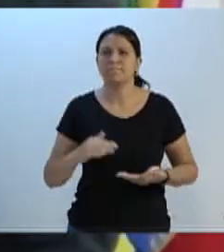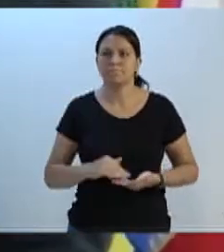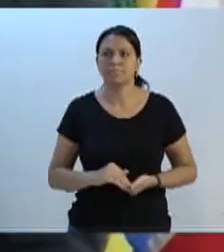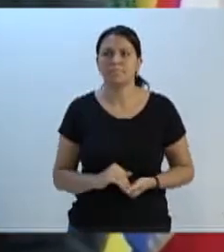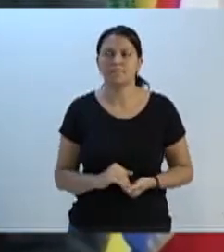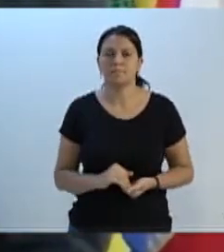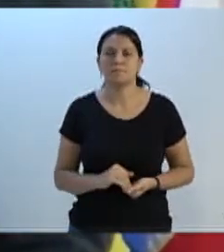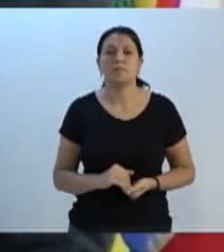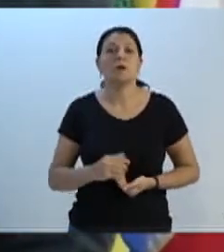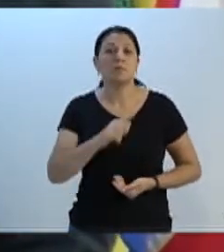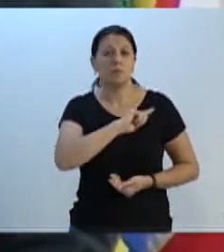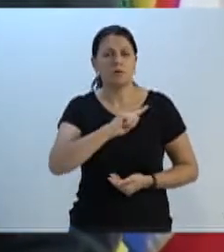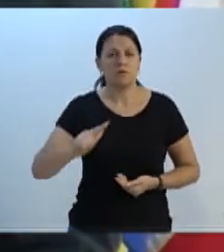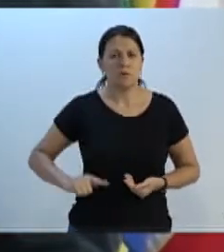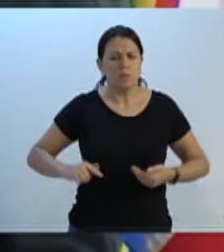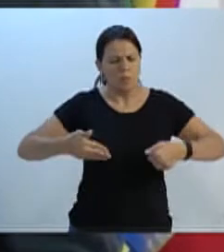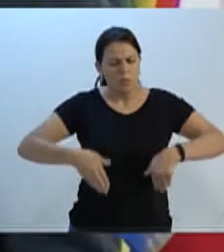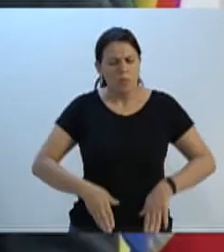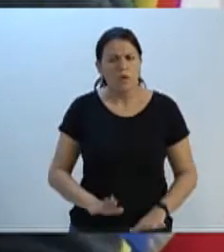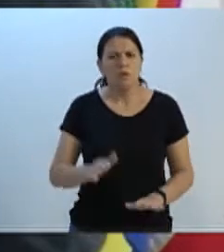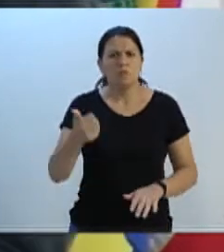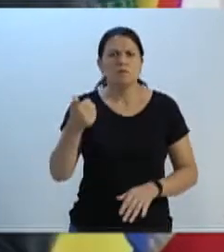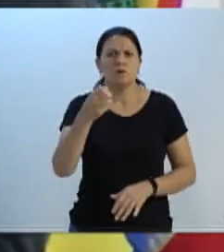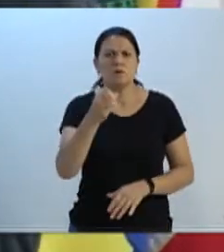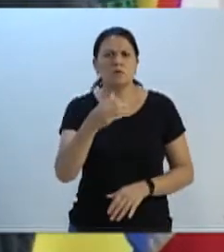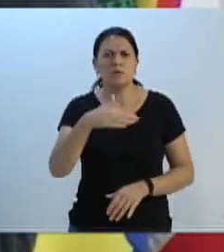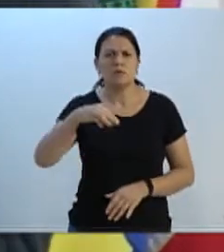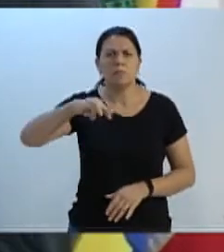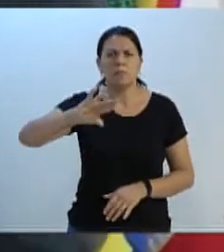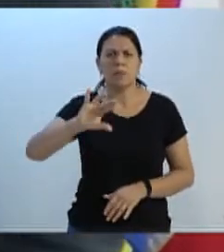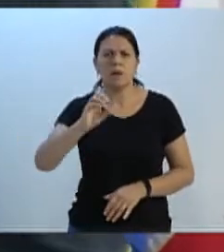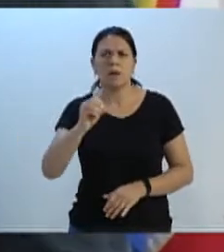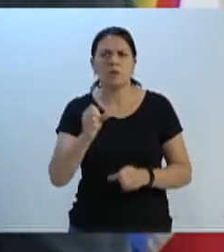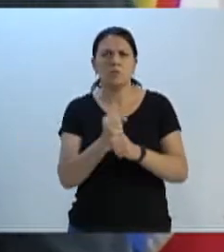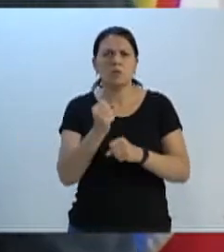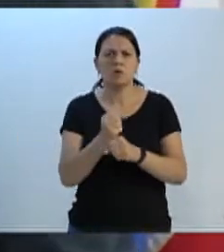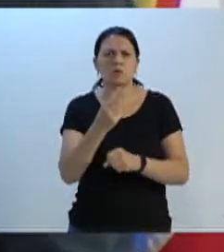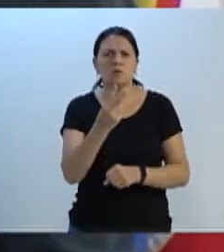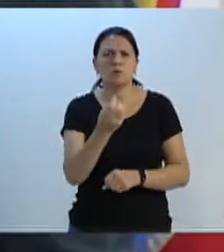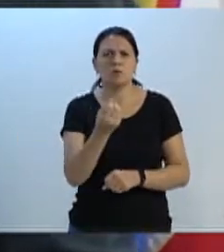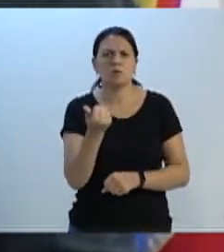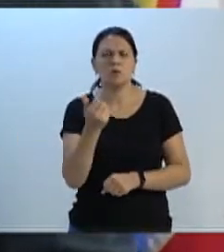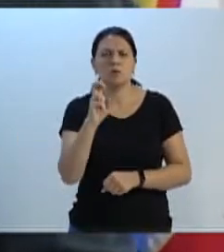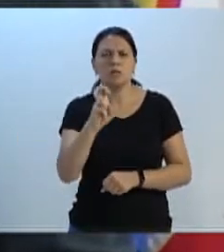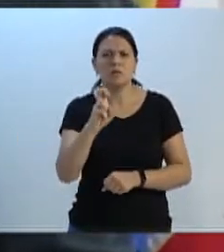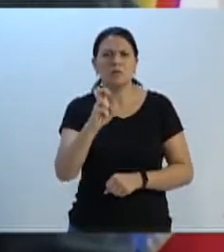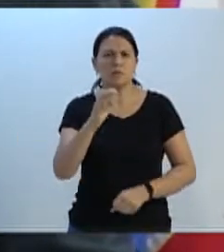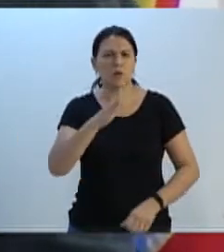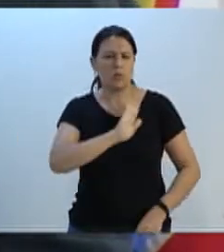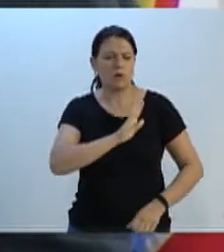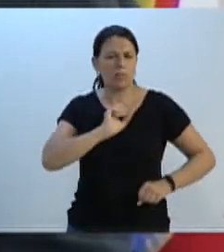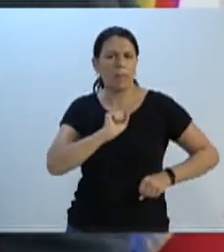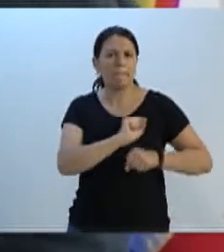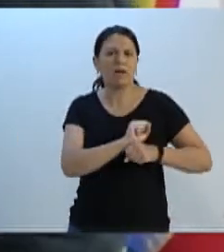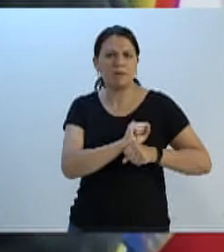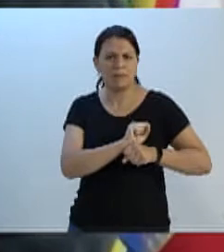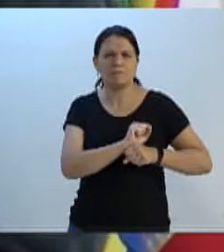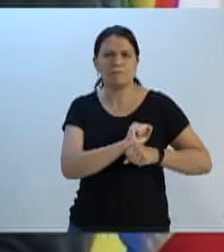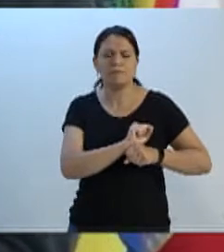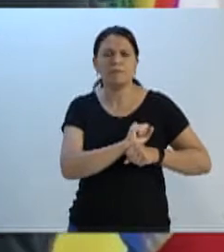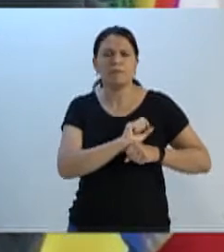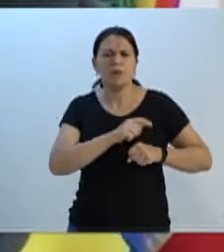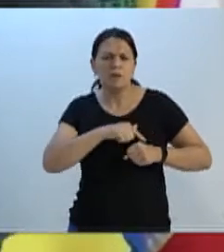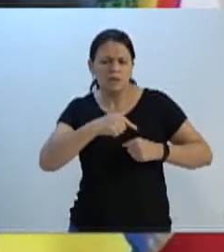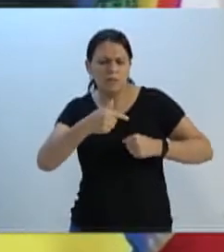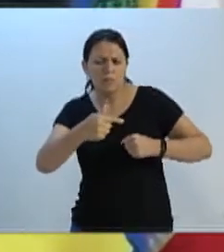Luiz Henrique faleceu no dia 10 de maio de 2015, vítima de um infarto em Joinville, poucas semanas após o início